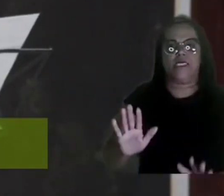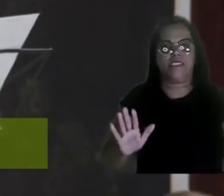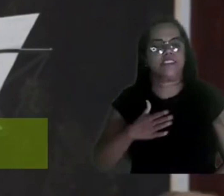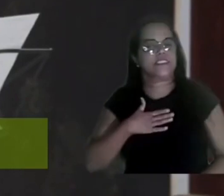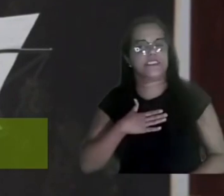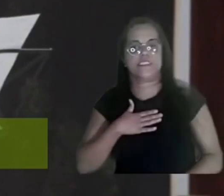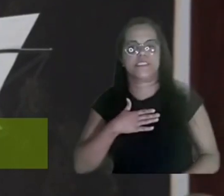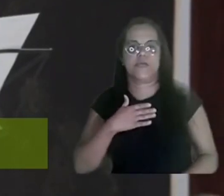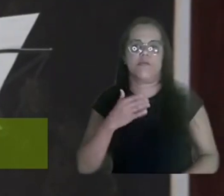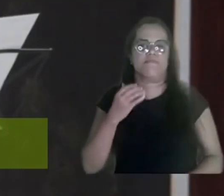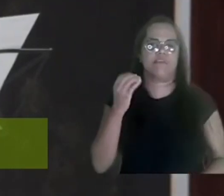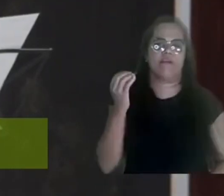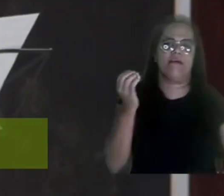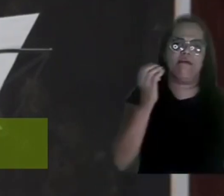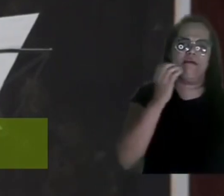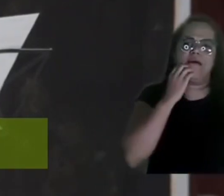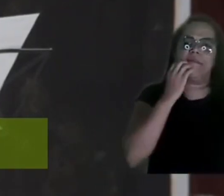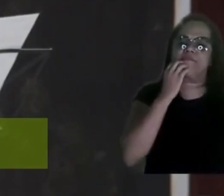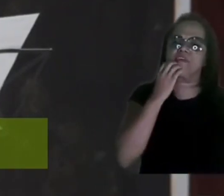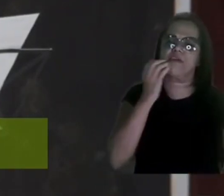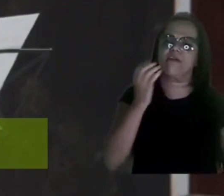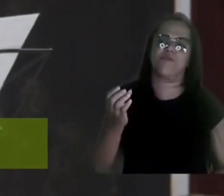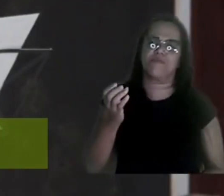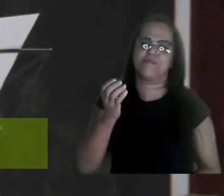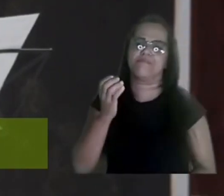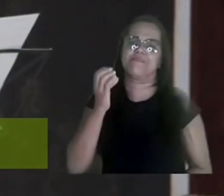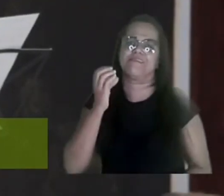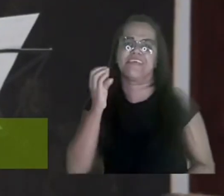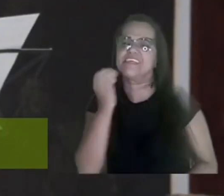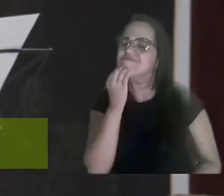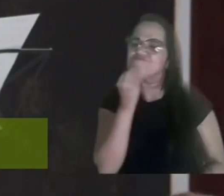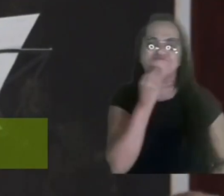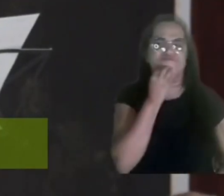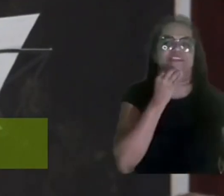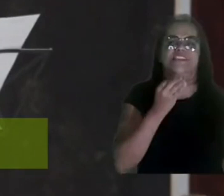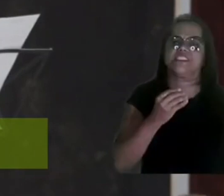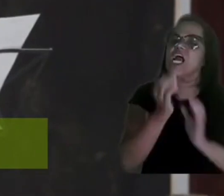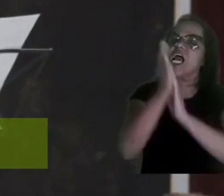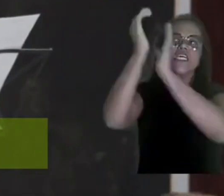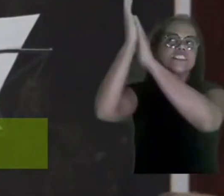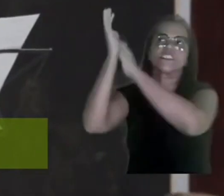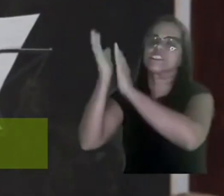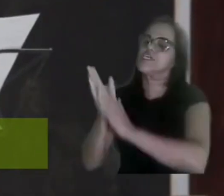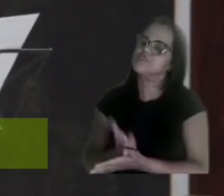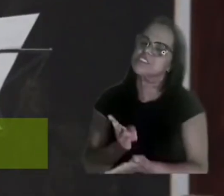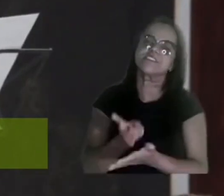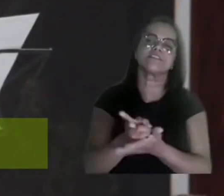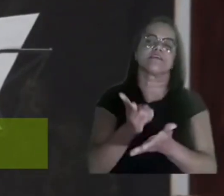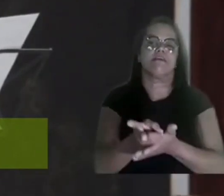aproveitarei para dar minhas canções, oferecer minhas